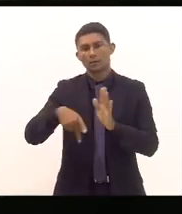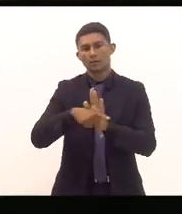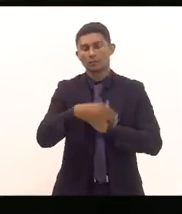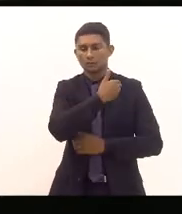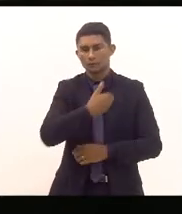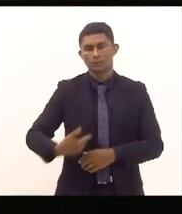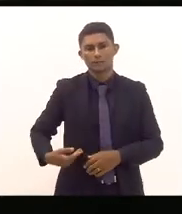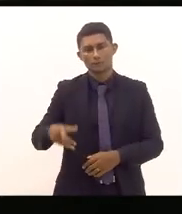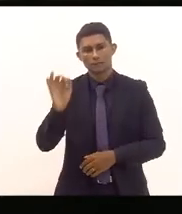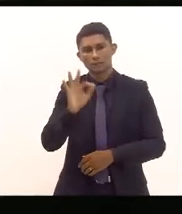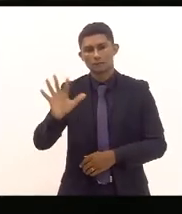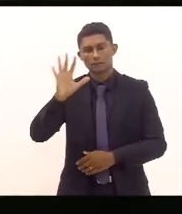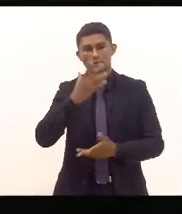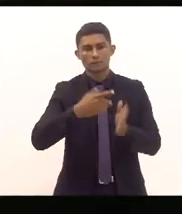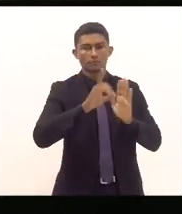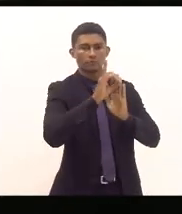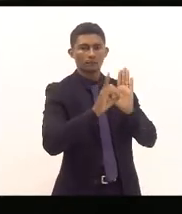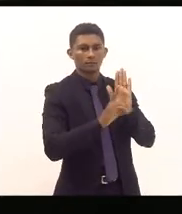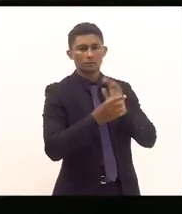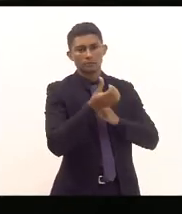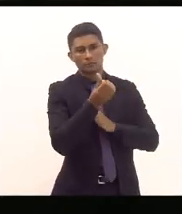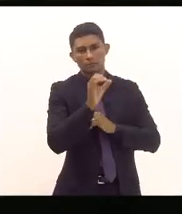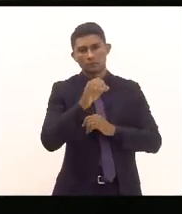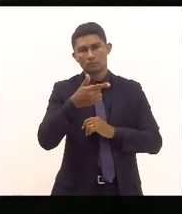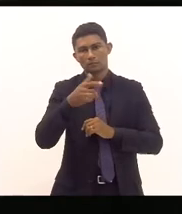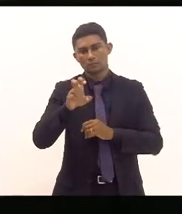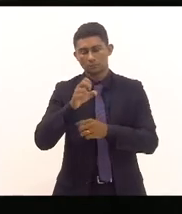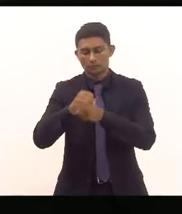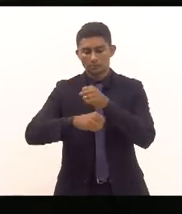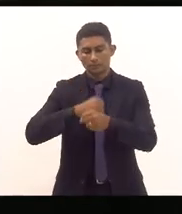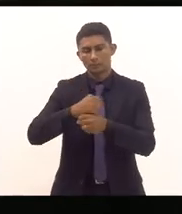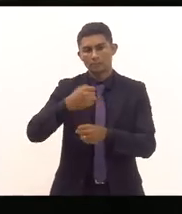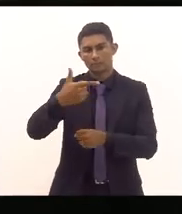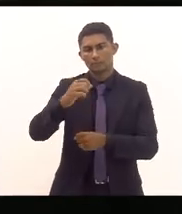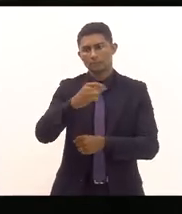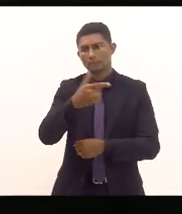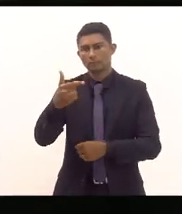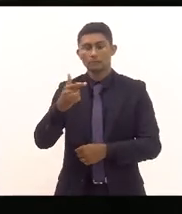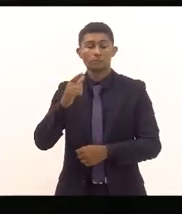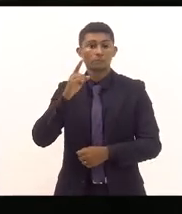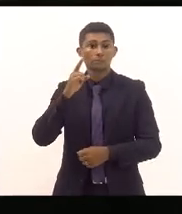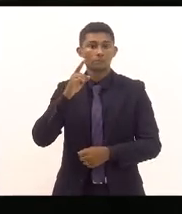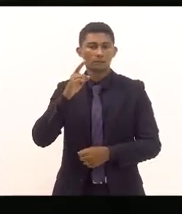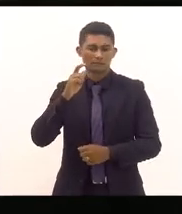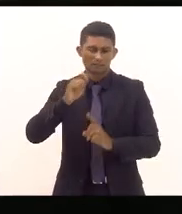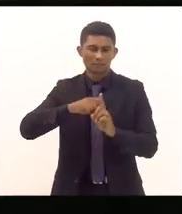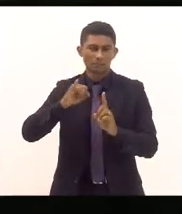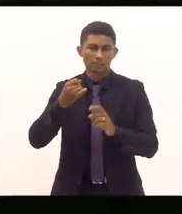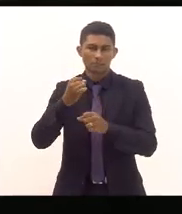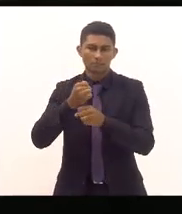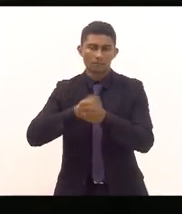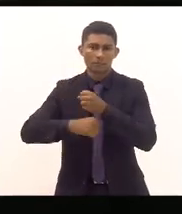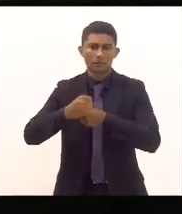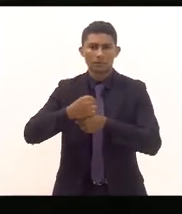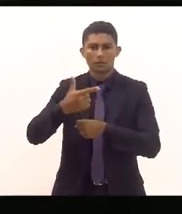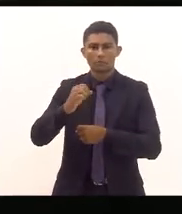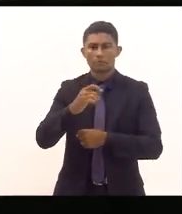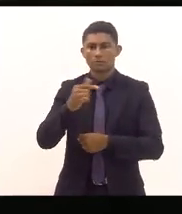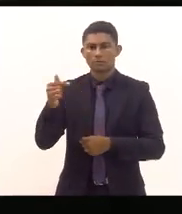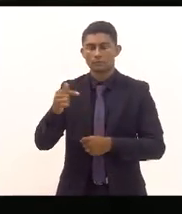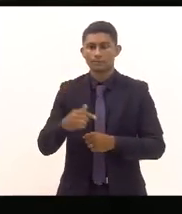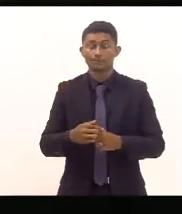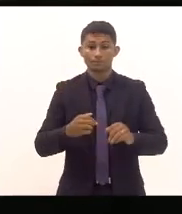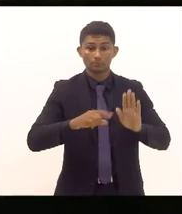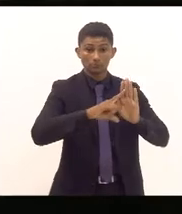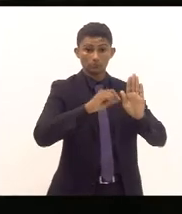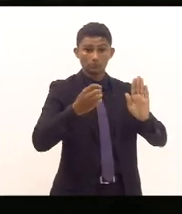conforme o decreto seja e 25 de 22 de janeiro-2007 sexto artigo 6º agora também